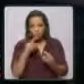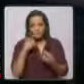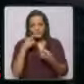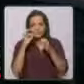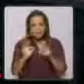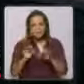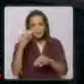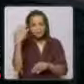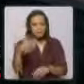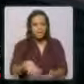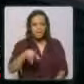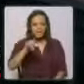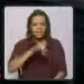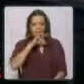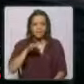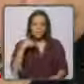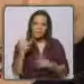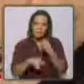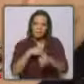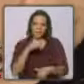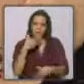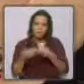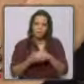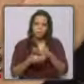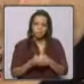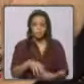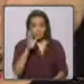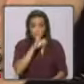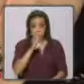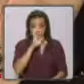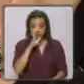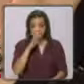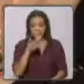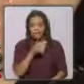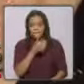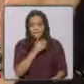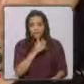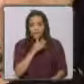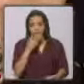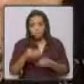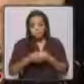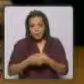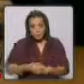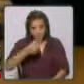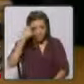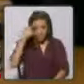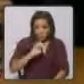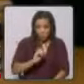Até famílias que batem nos velhos. Quem faz mal aos idosos não está bem da cabeça,